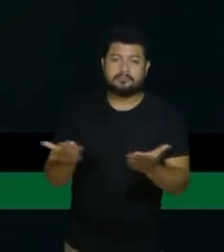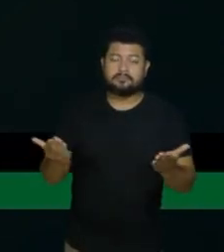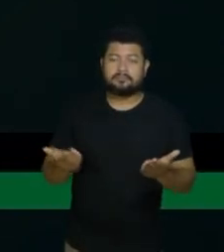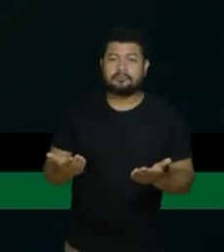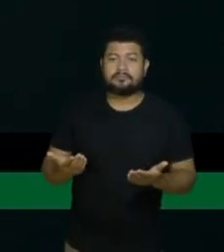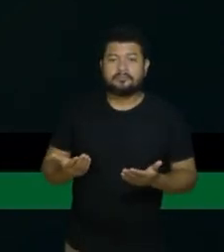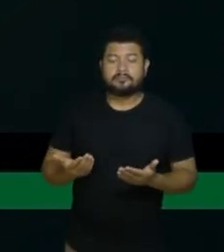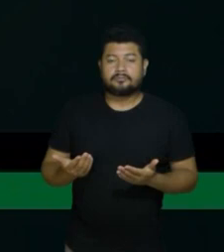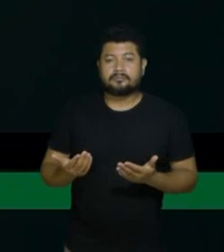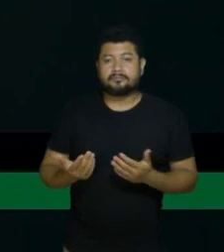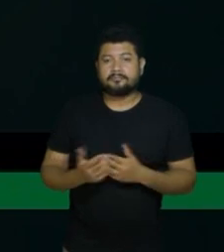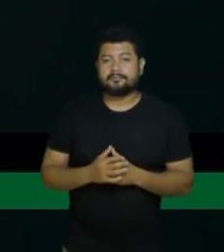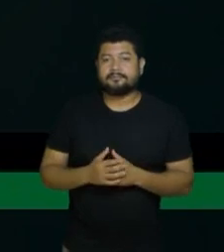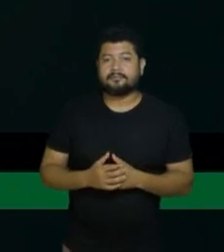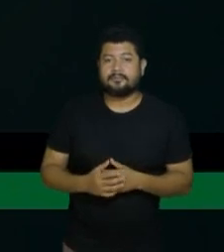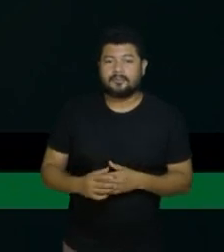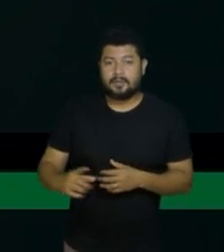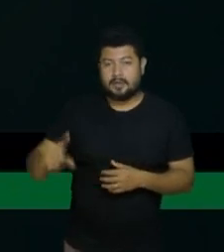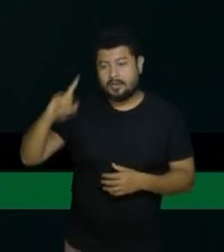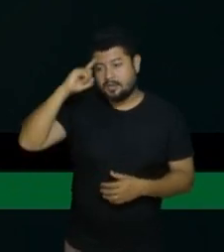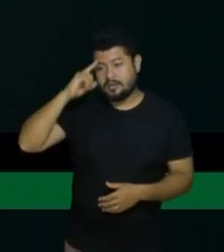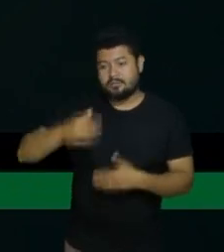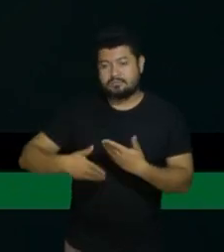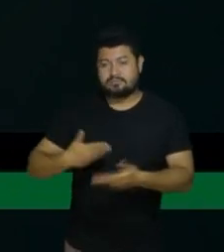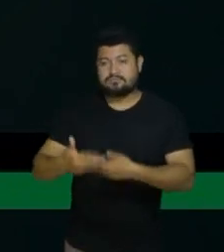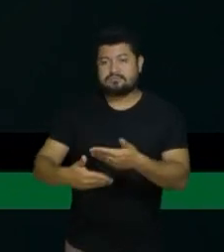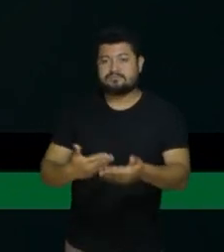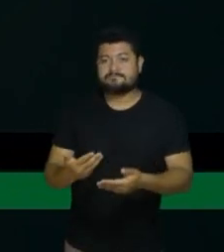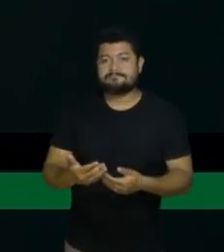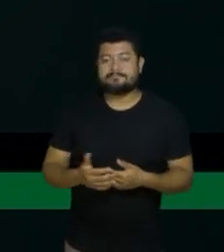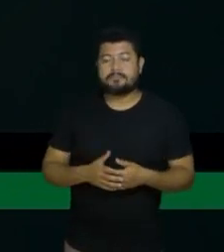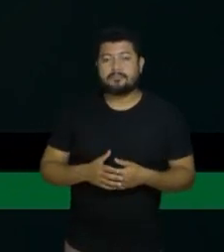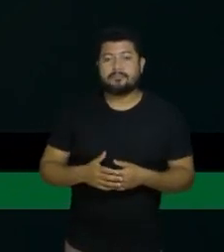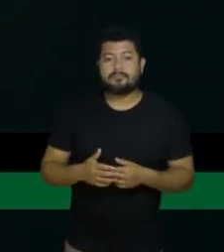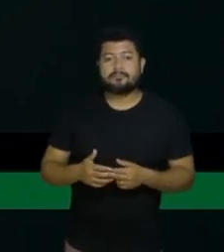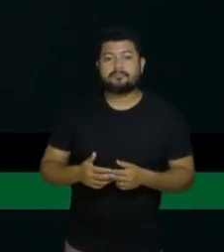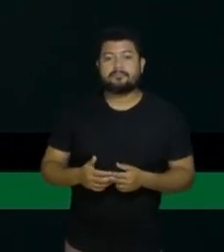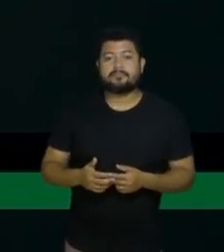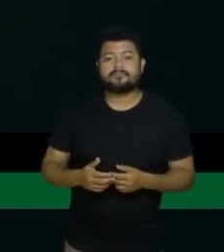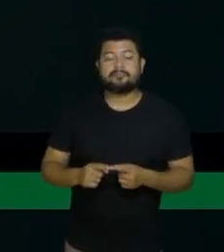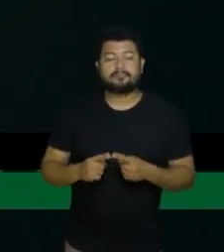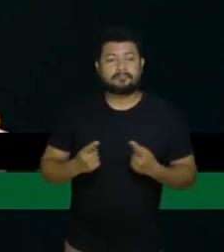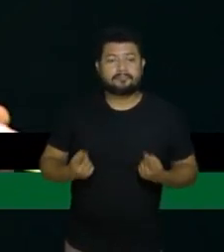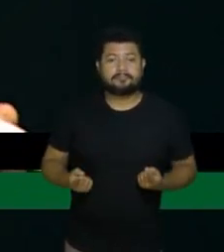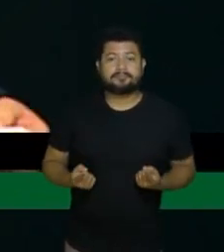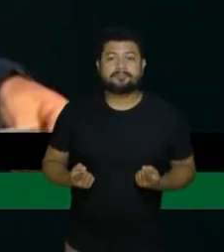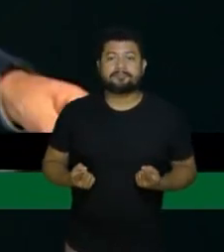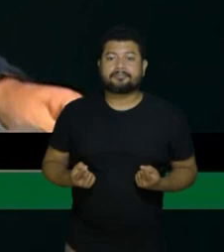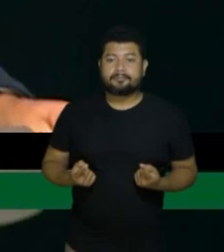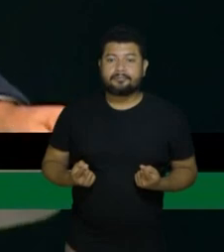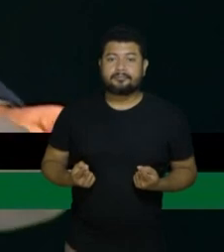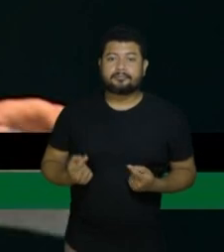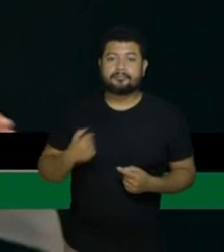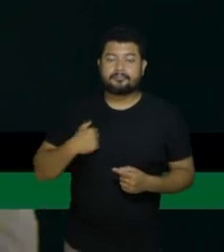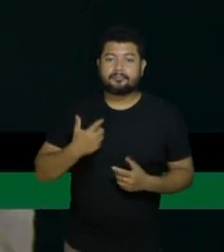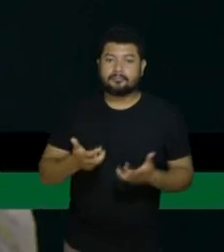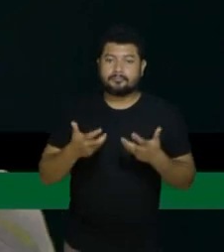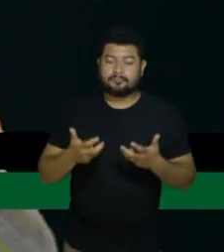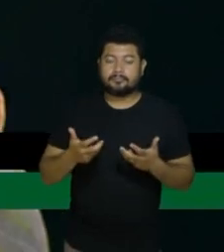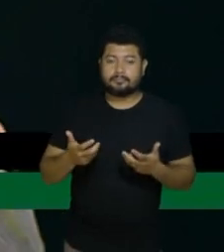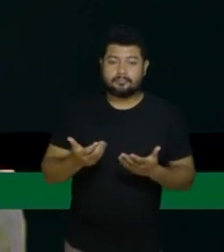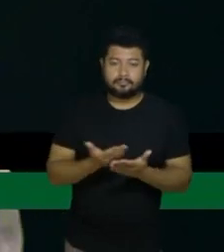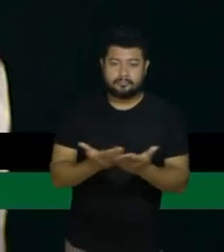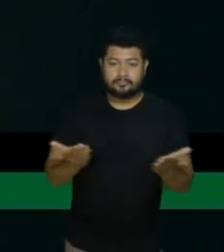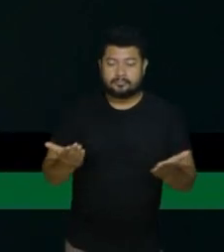dia a dia da nossa caminhada portanto eh eu gostaria aqui a compreensão